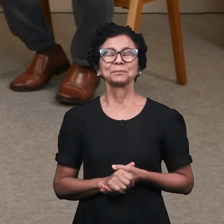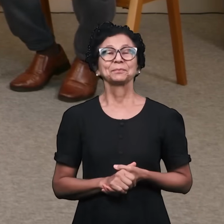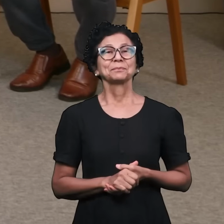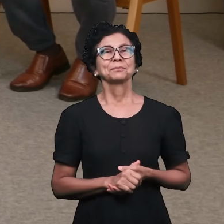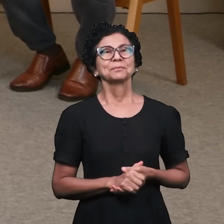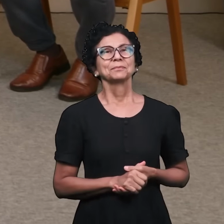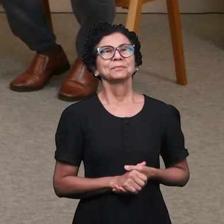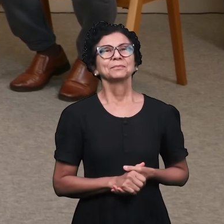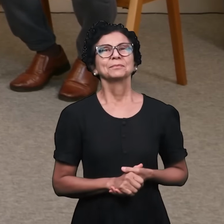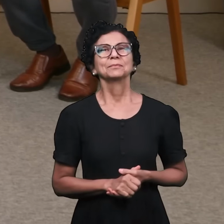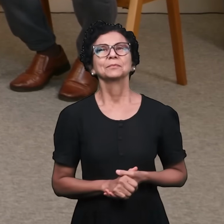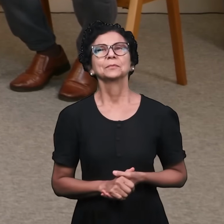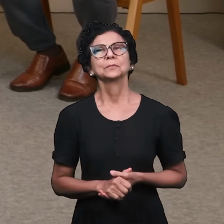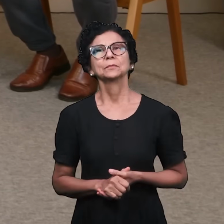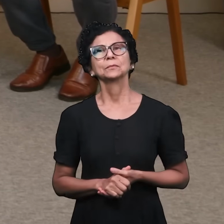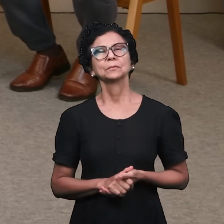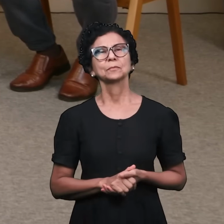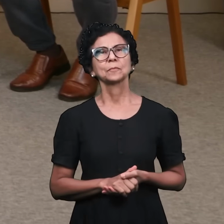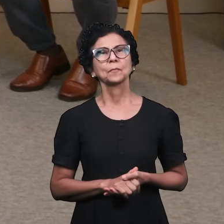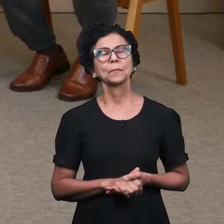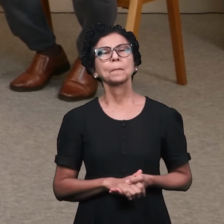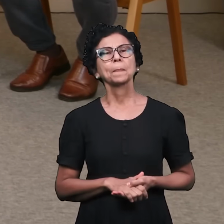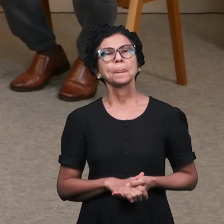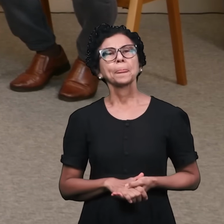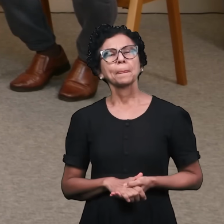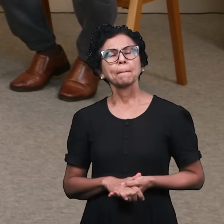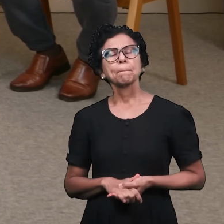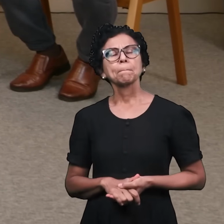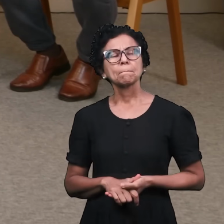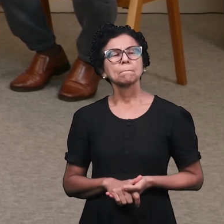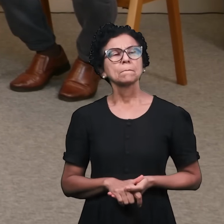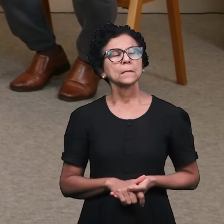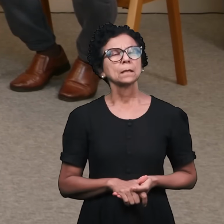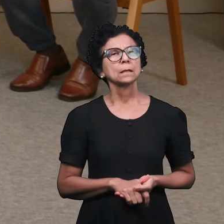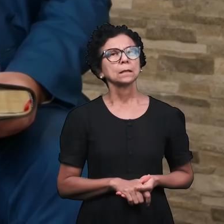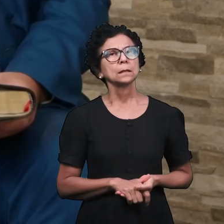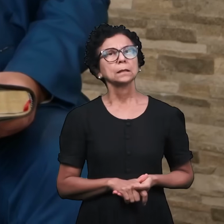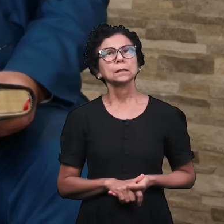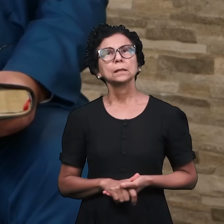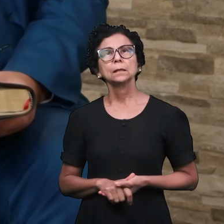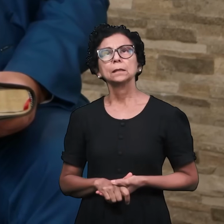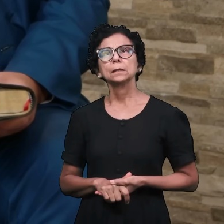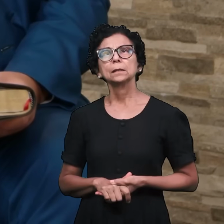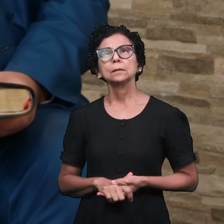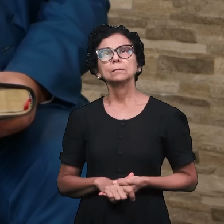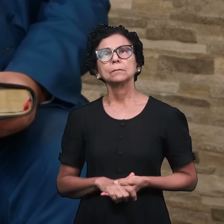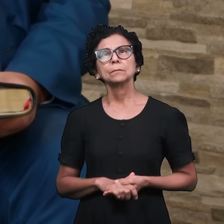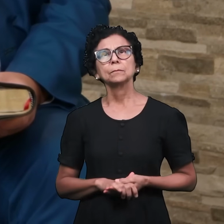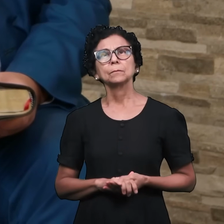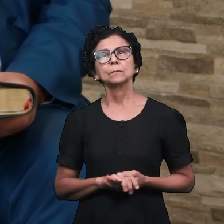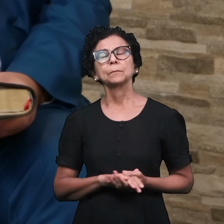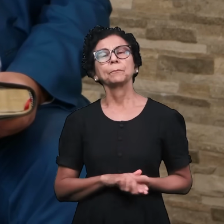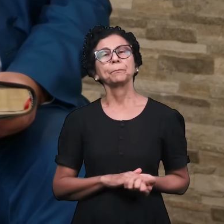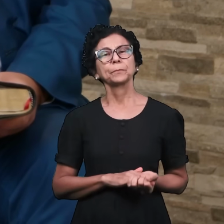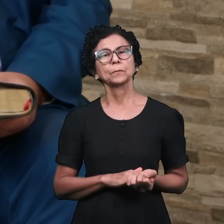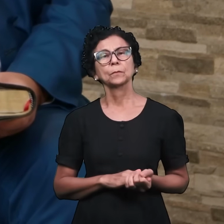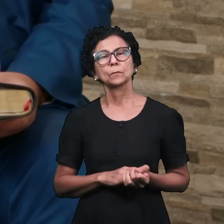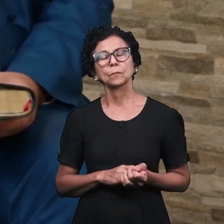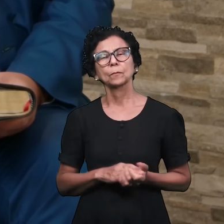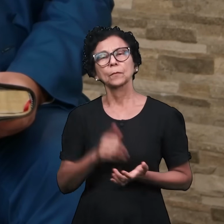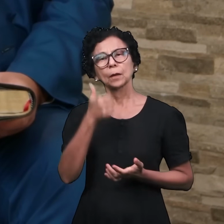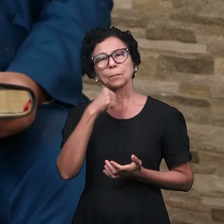Sim. Eu também creio, e pela palavra, que sobre os pais existe uma bênção de Deus.